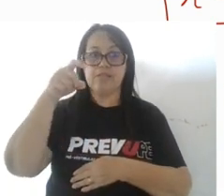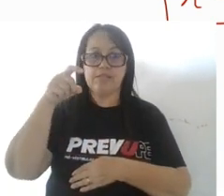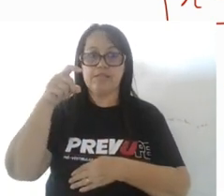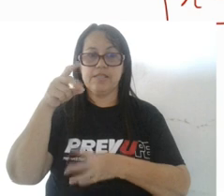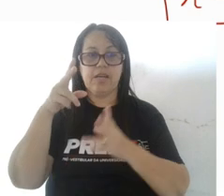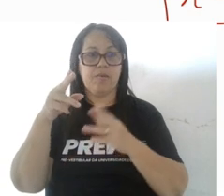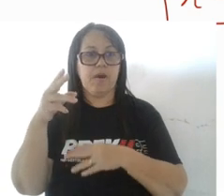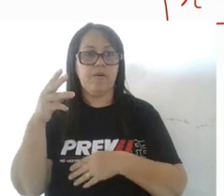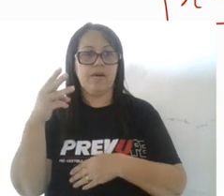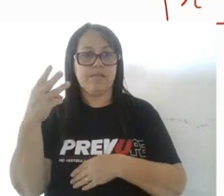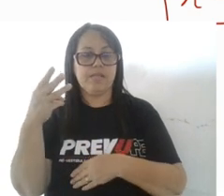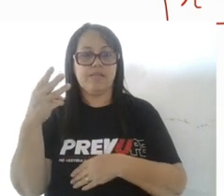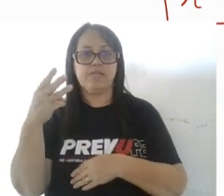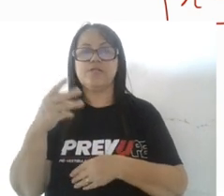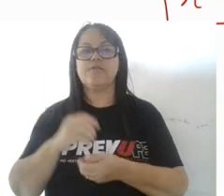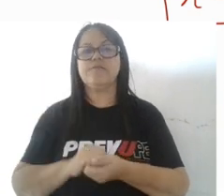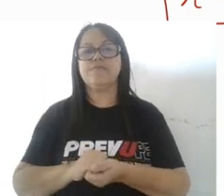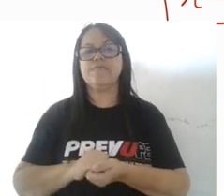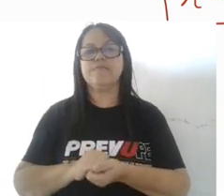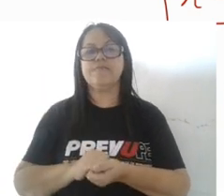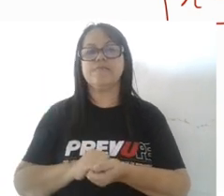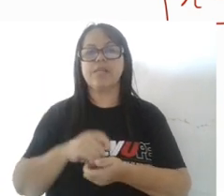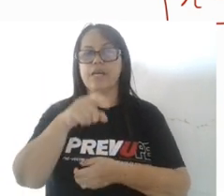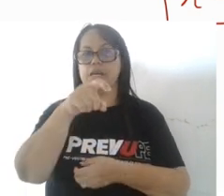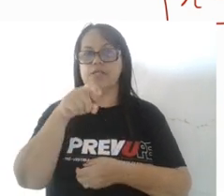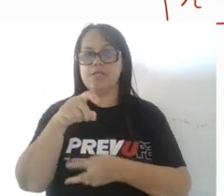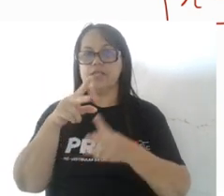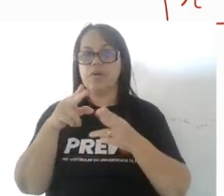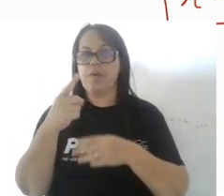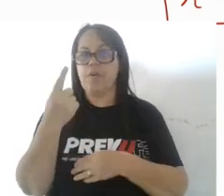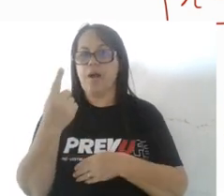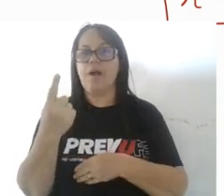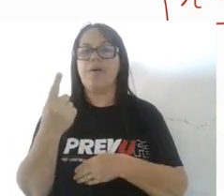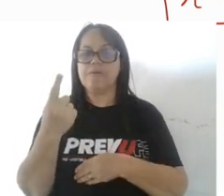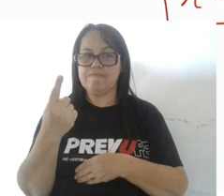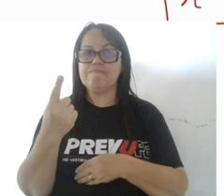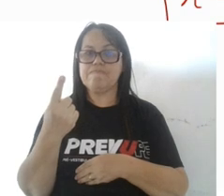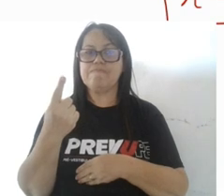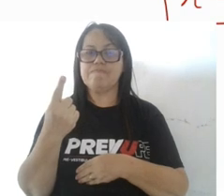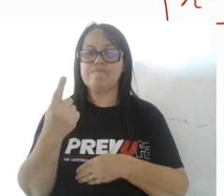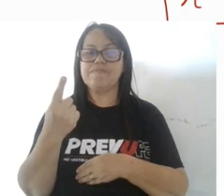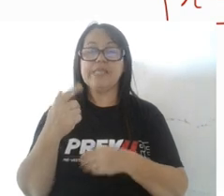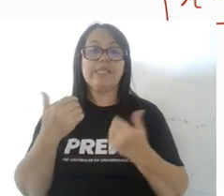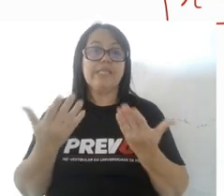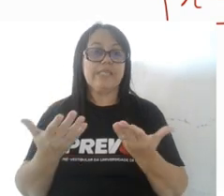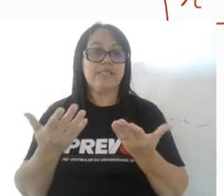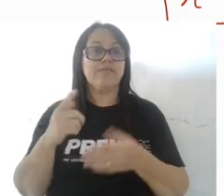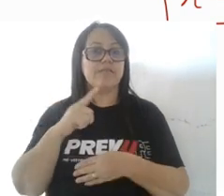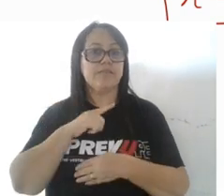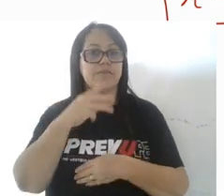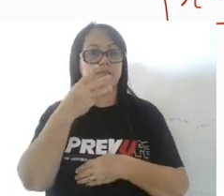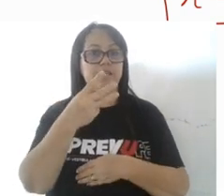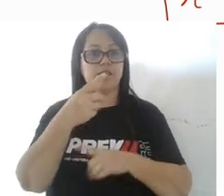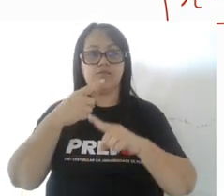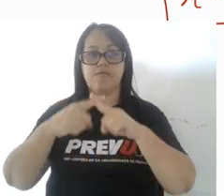em 3? Nós temos que aqui temos um oculto, x igual a 1. Ou seja,